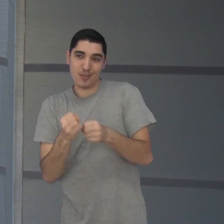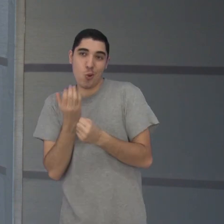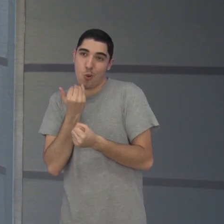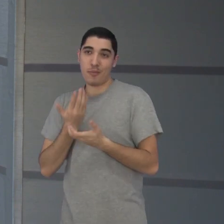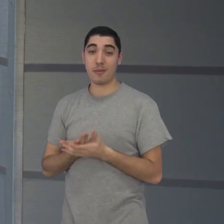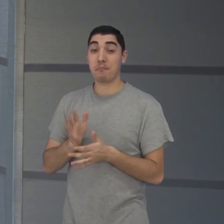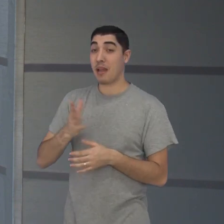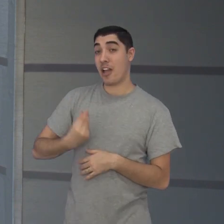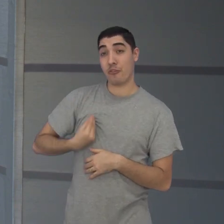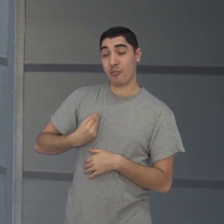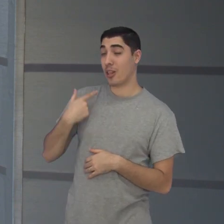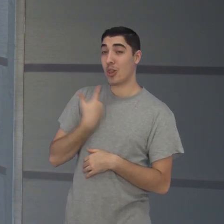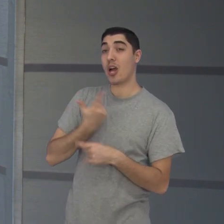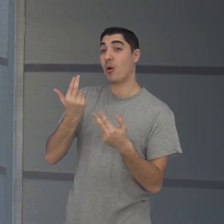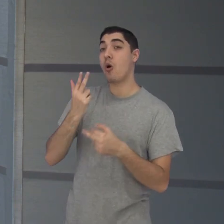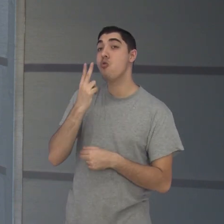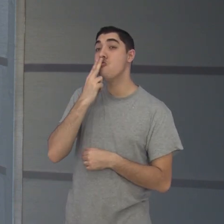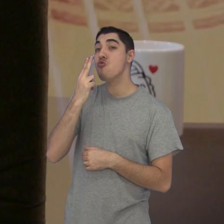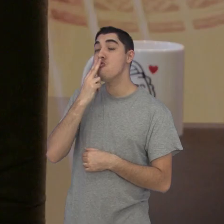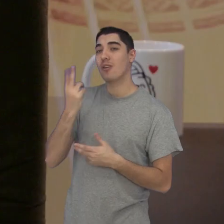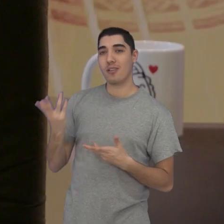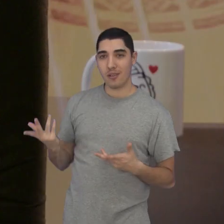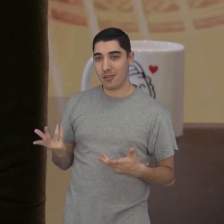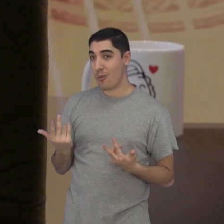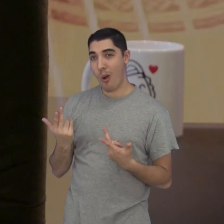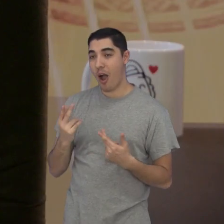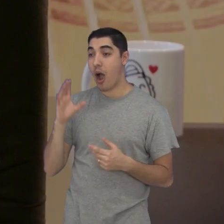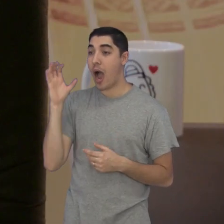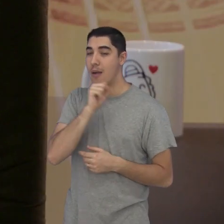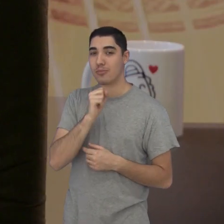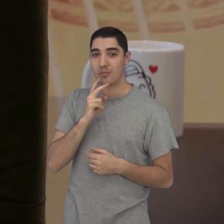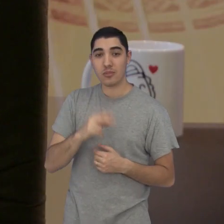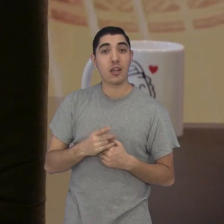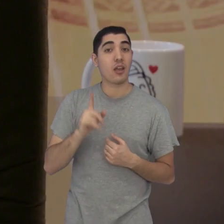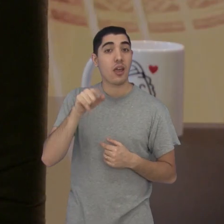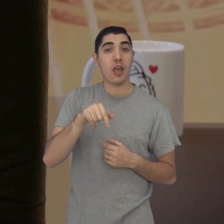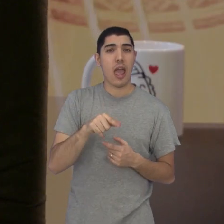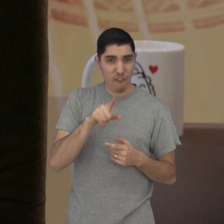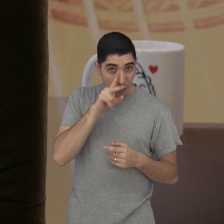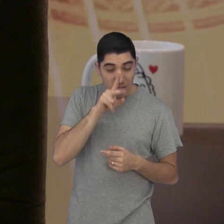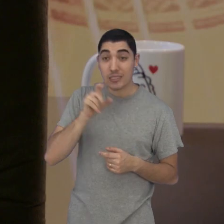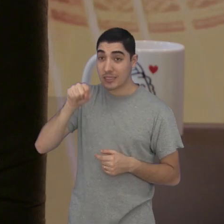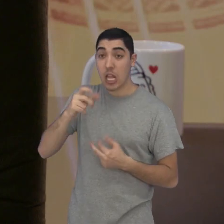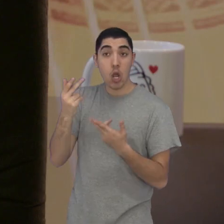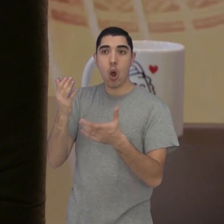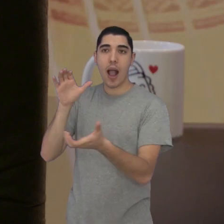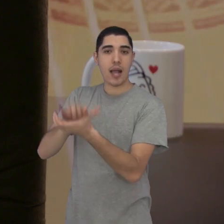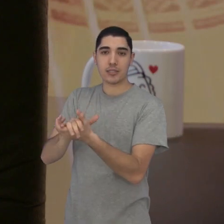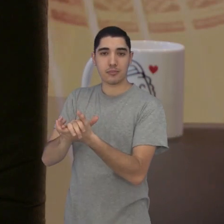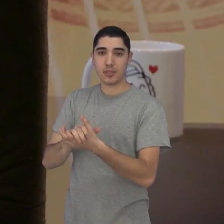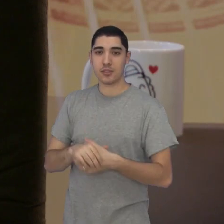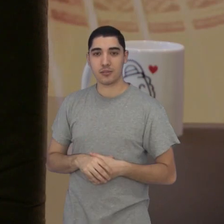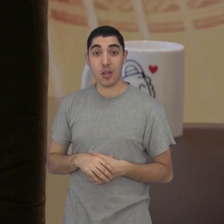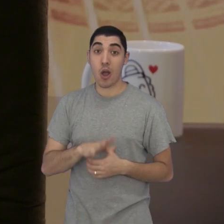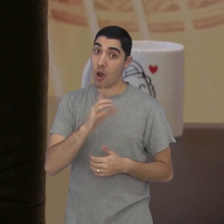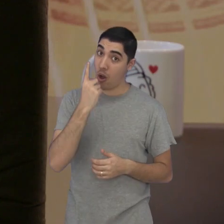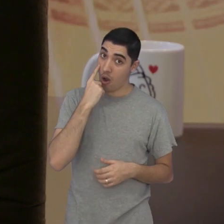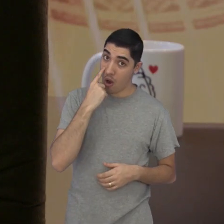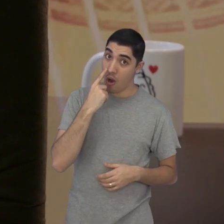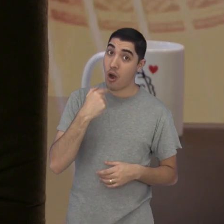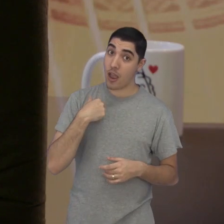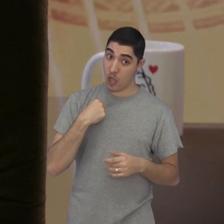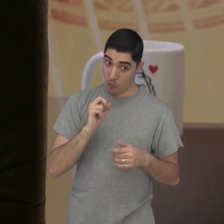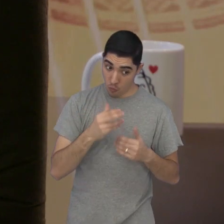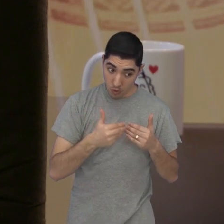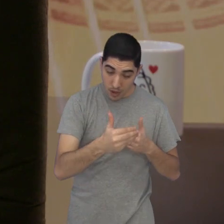Mas a vida da gente é um fumo forte, né? É forte? É um fumo forte. É igual casamento. Olha, veja